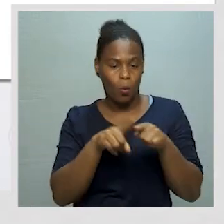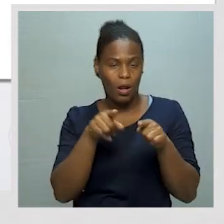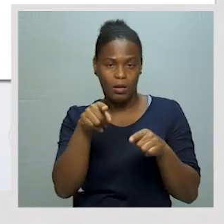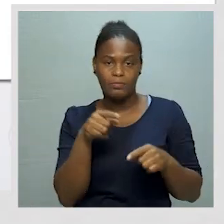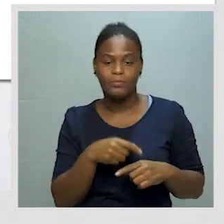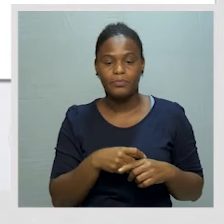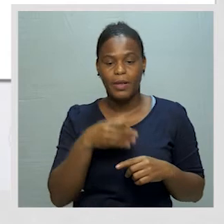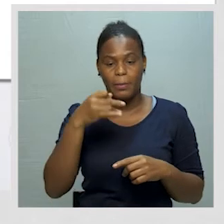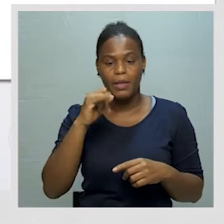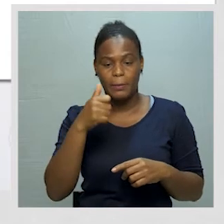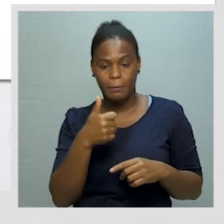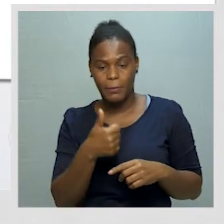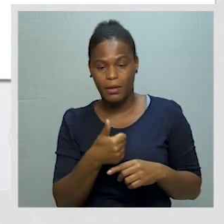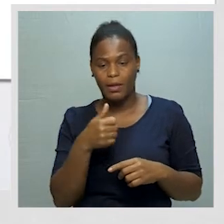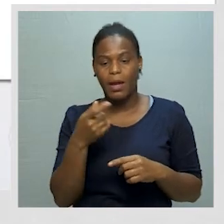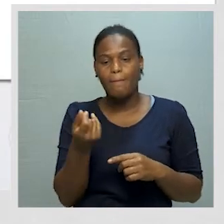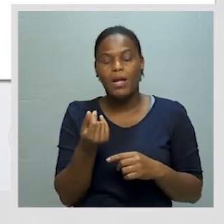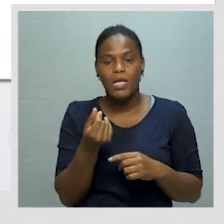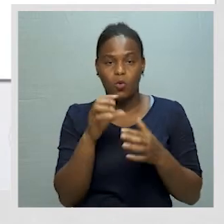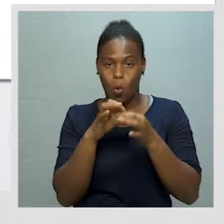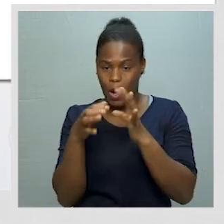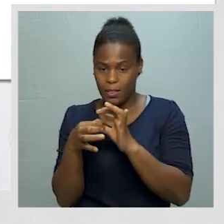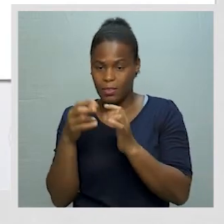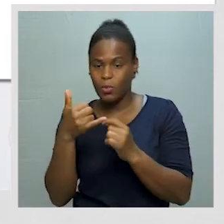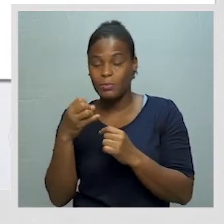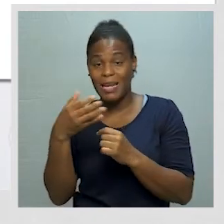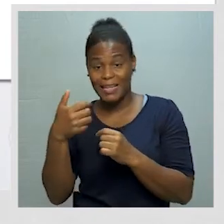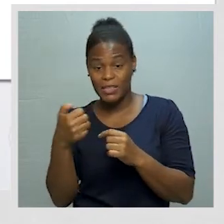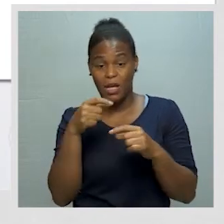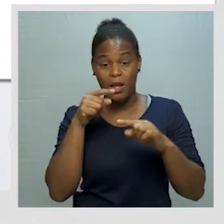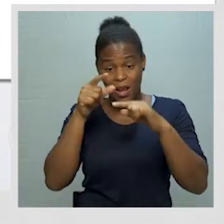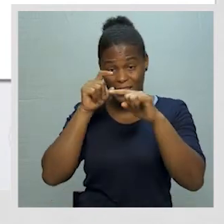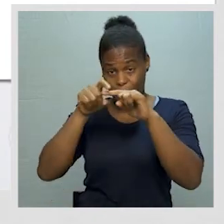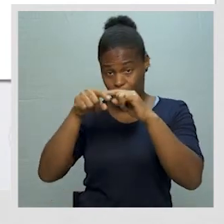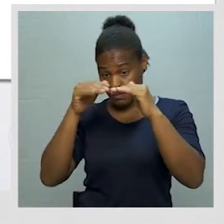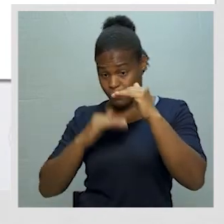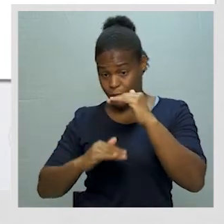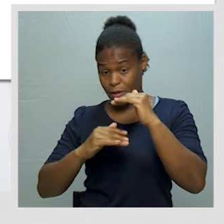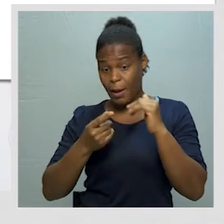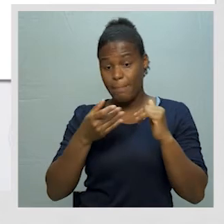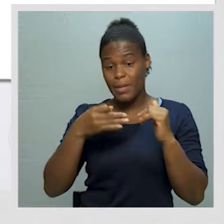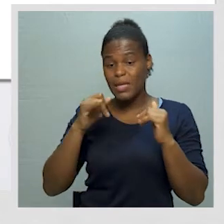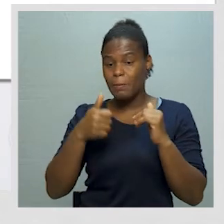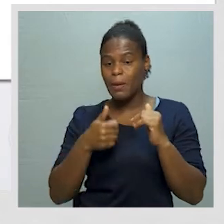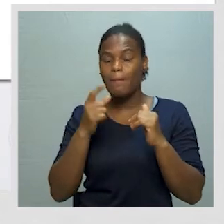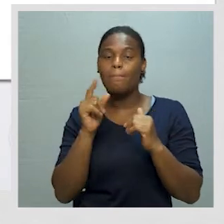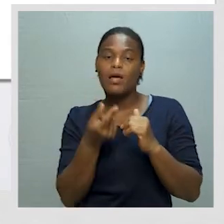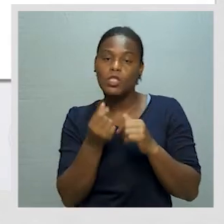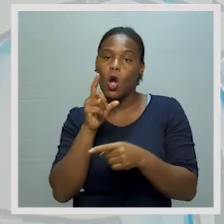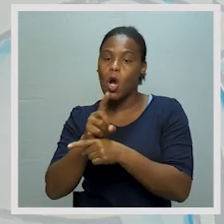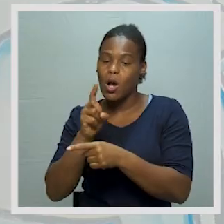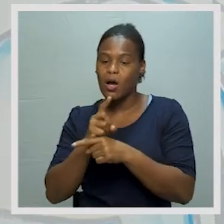preços correntes de 2015, vamos a dividir por PIB a preços constantes de 2015, o resultado vamos multiplicar